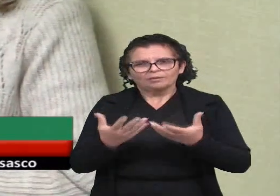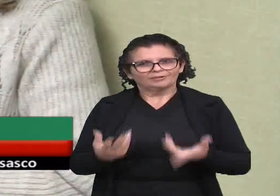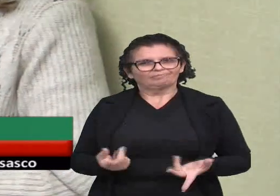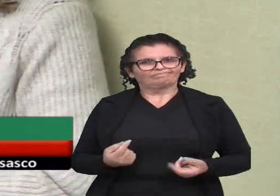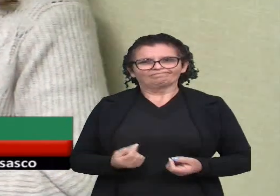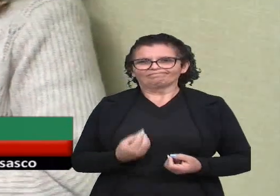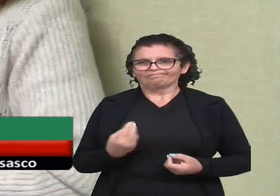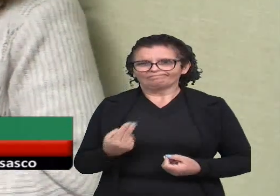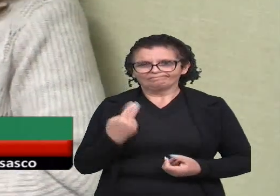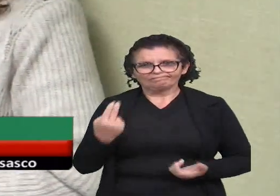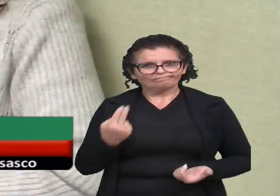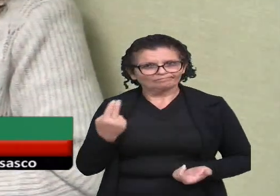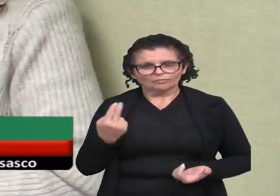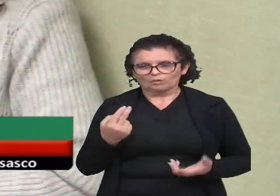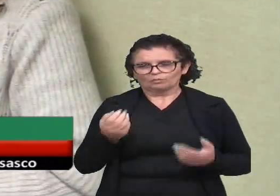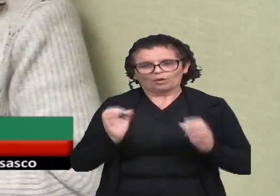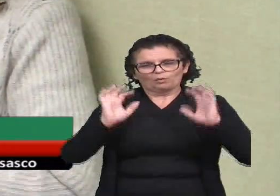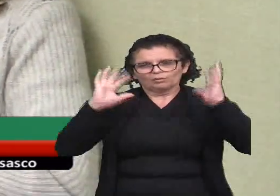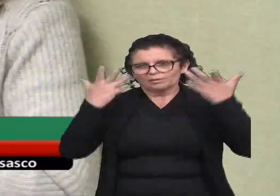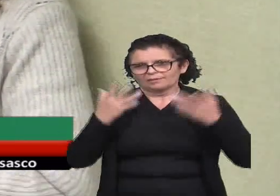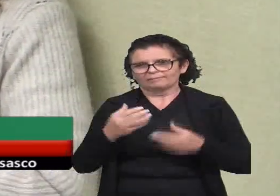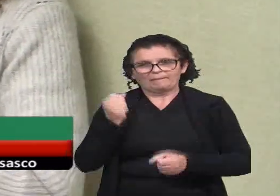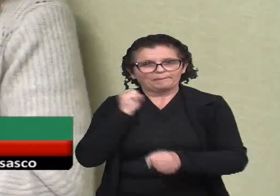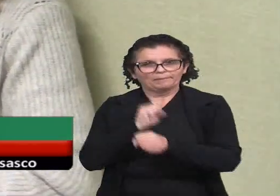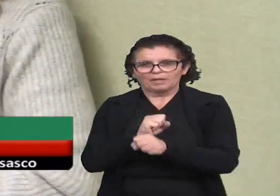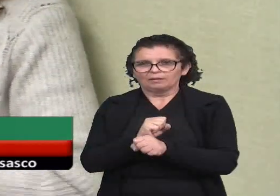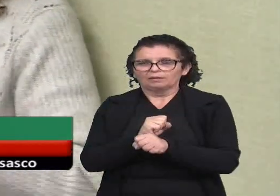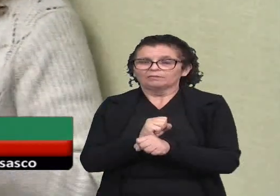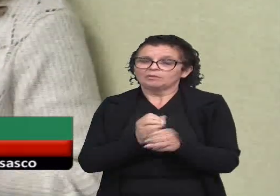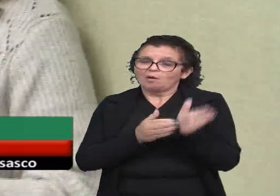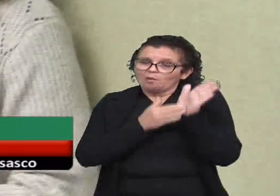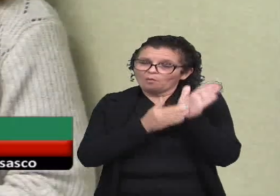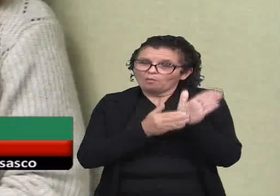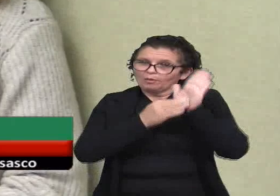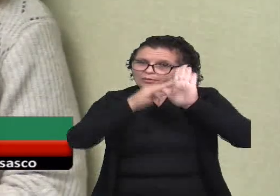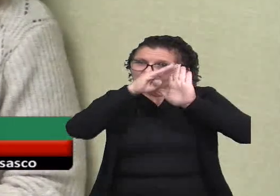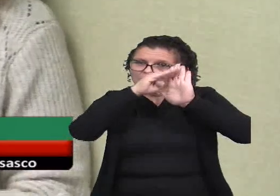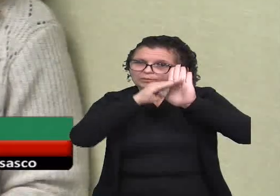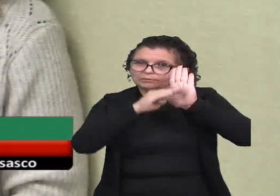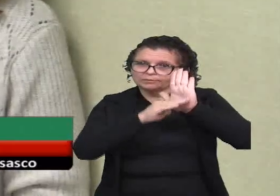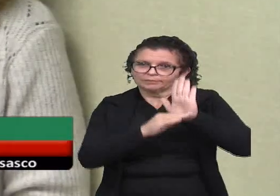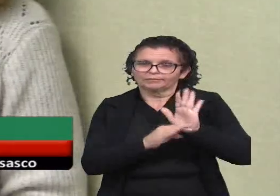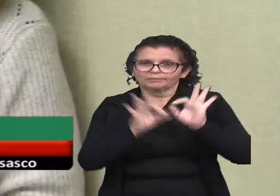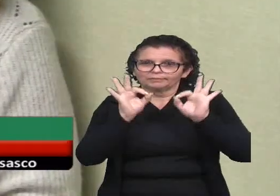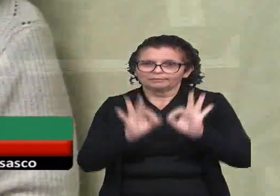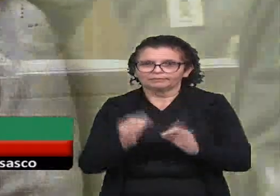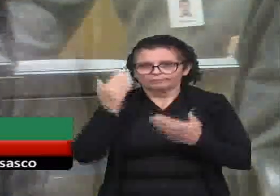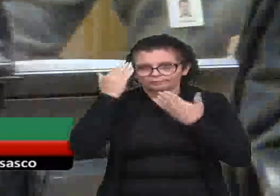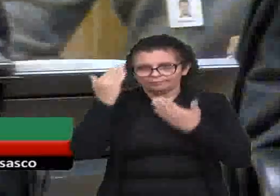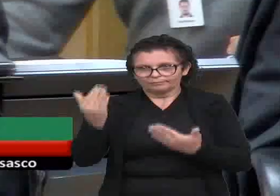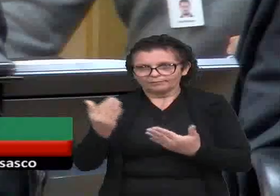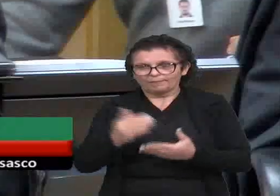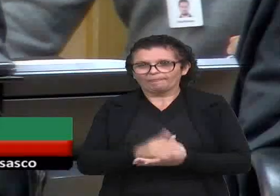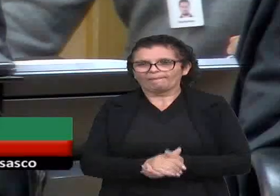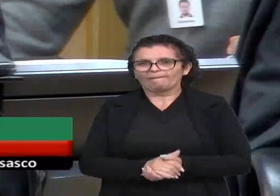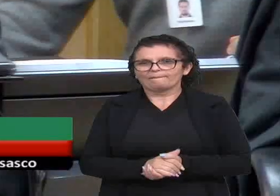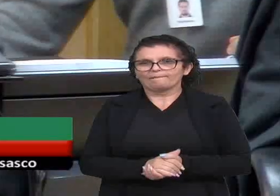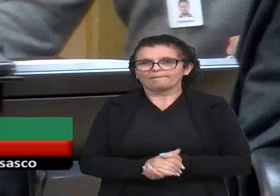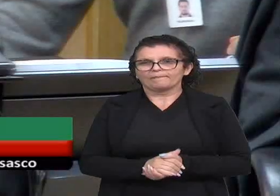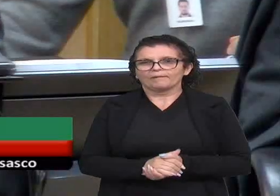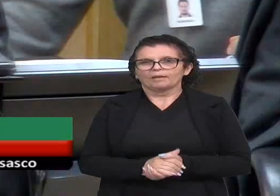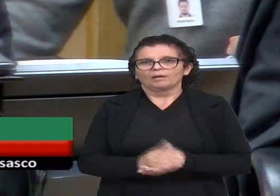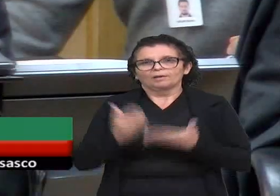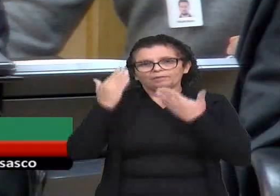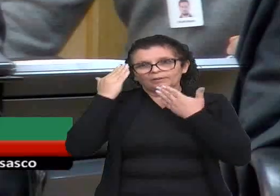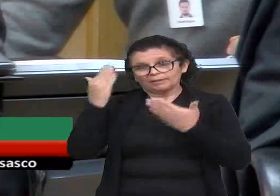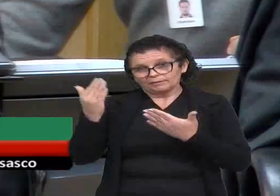que essas coisas não devem mais acontecer. Acho que a gente tem que seguir direitinho o que está no nosso regimento. Muito obrigada. Obrigado pelo final da